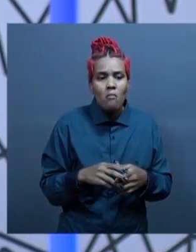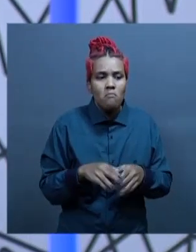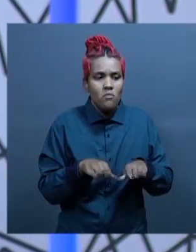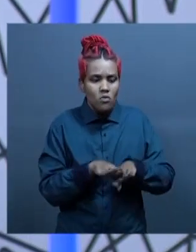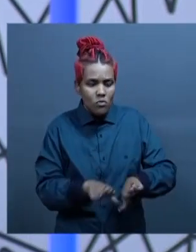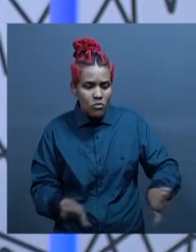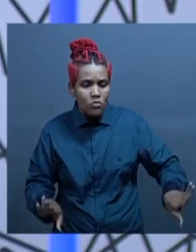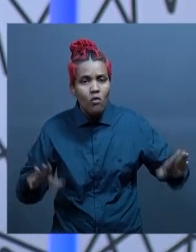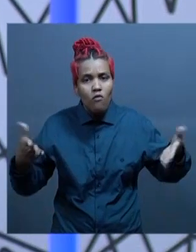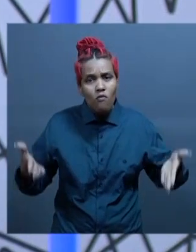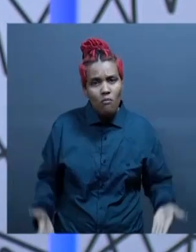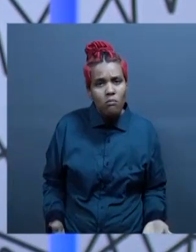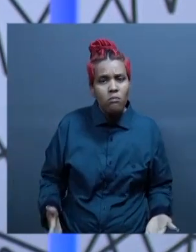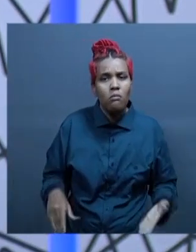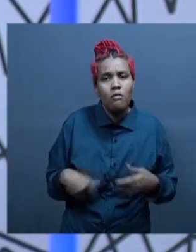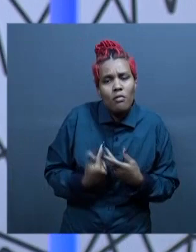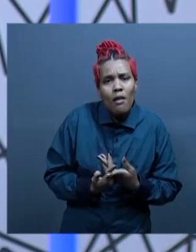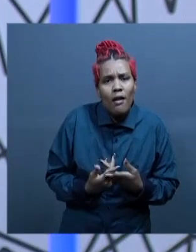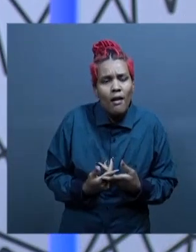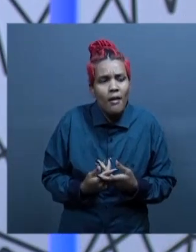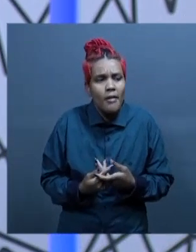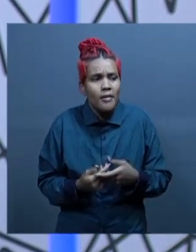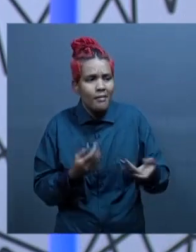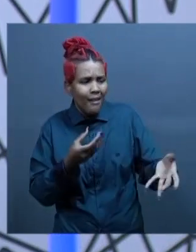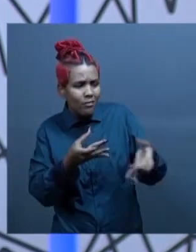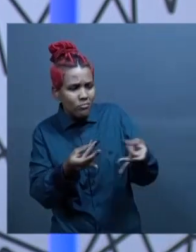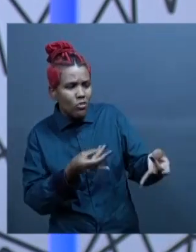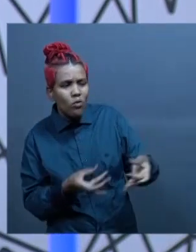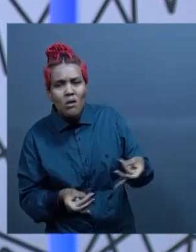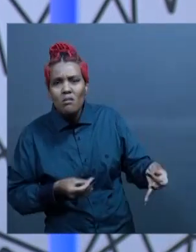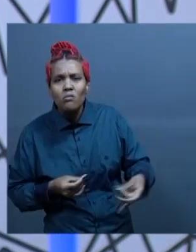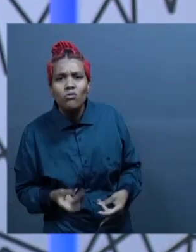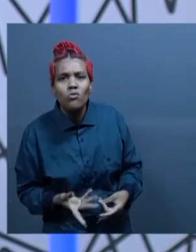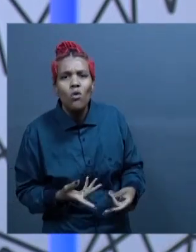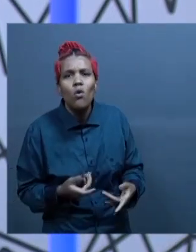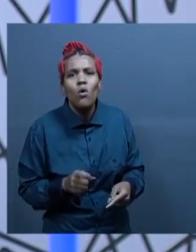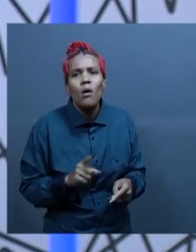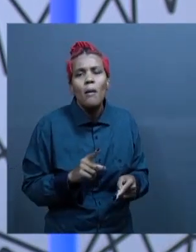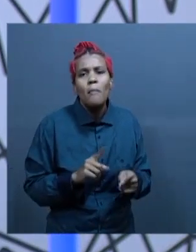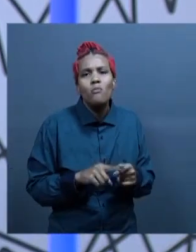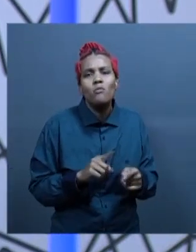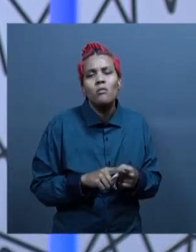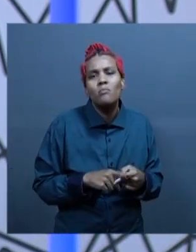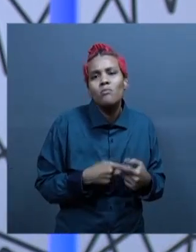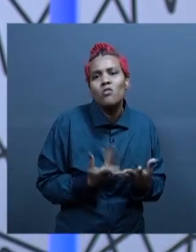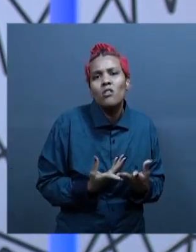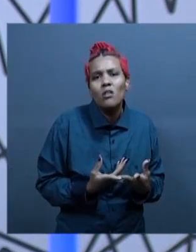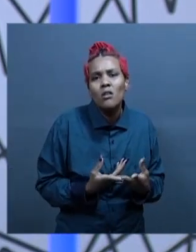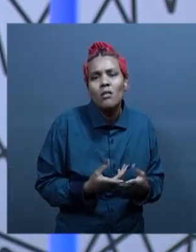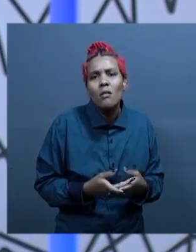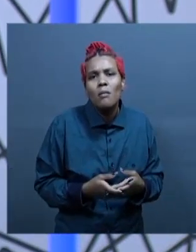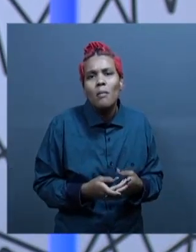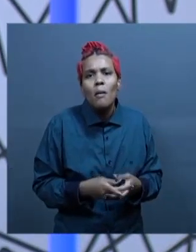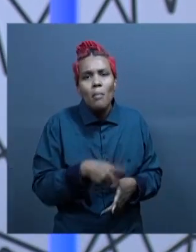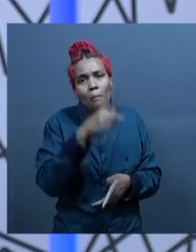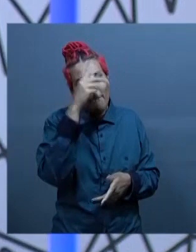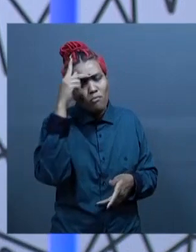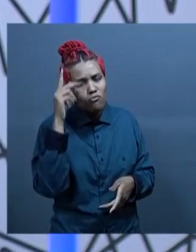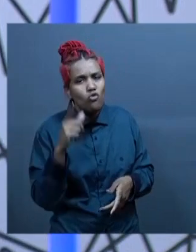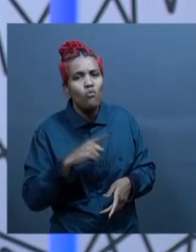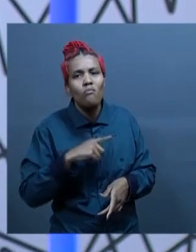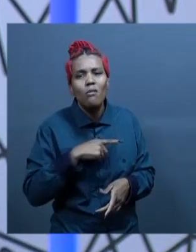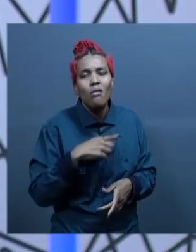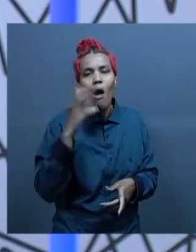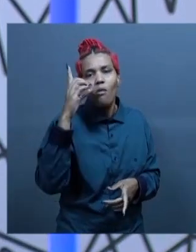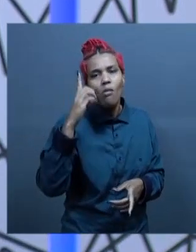da da dificuldade que pessoas portadoras de necessidade especial tinham por exemplo pra sentar se ao seu